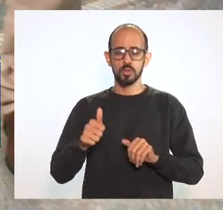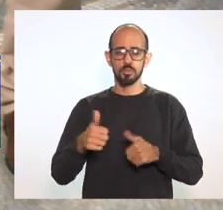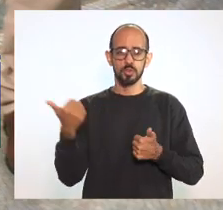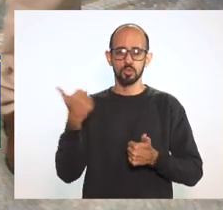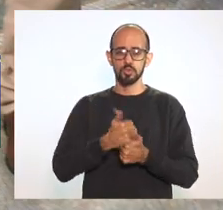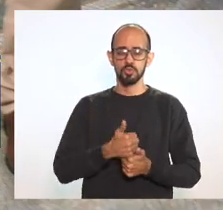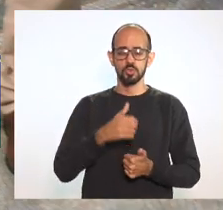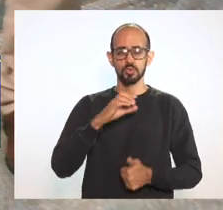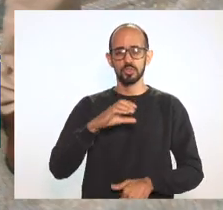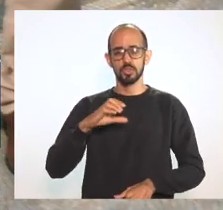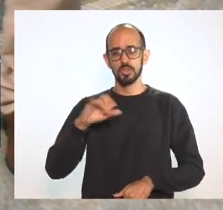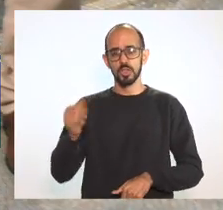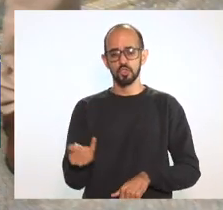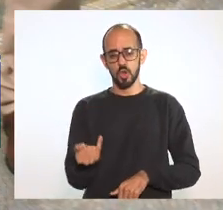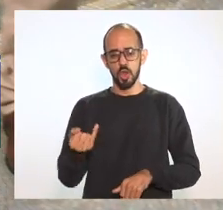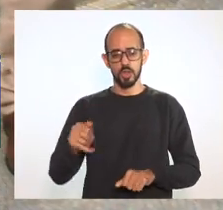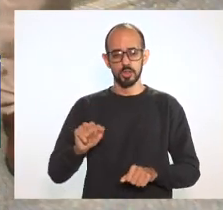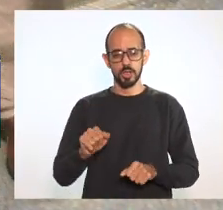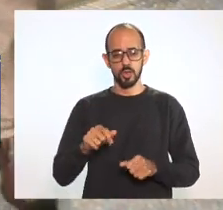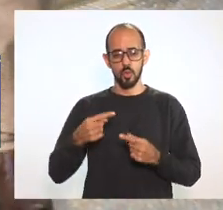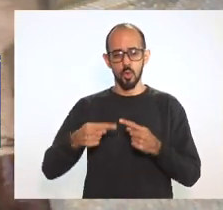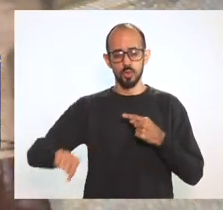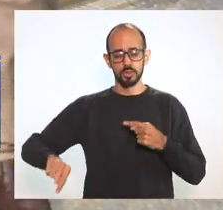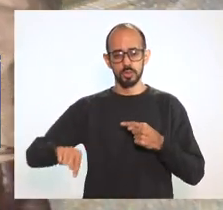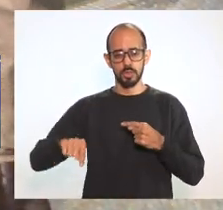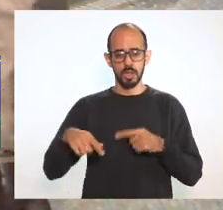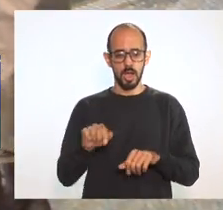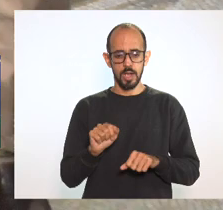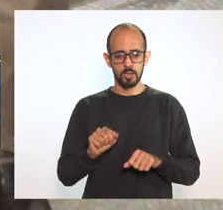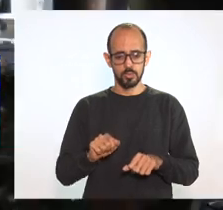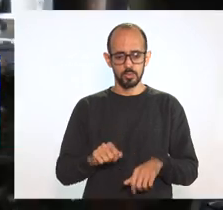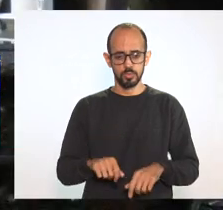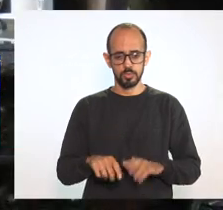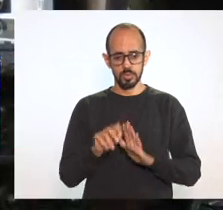Contrárias às demais emendas, concluindo por substitutivo, pedindo forma final de redação.